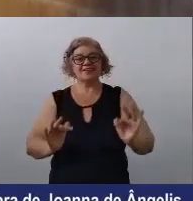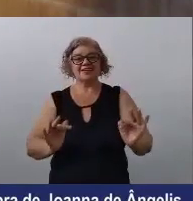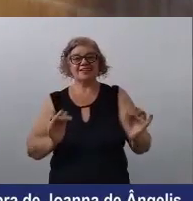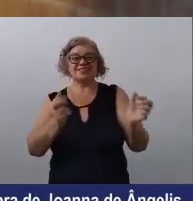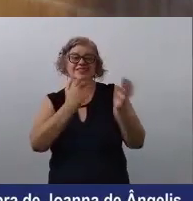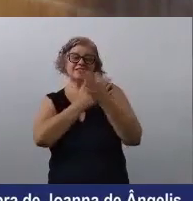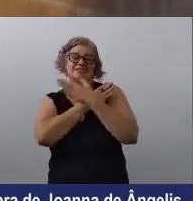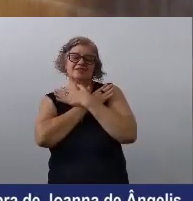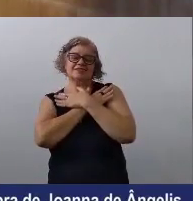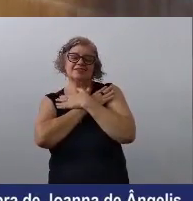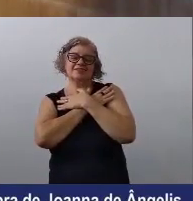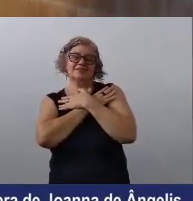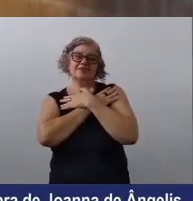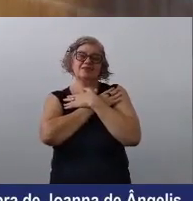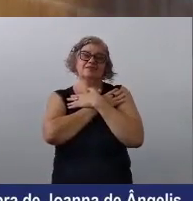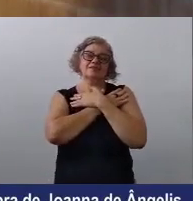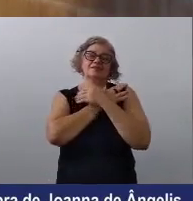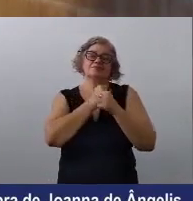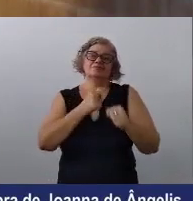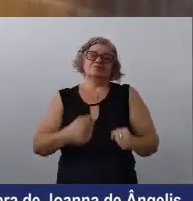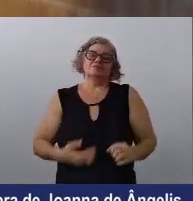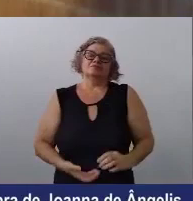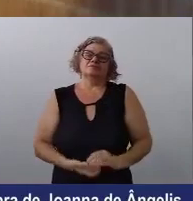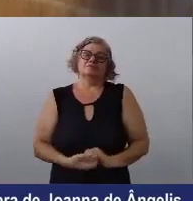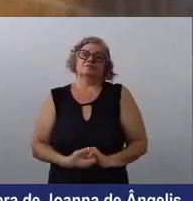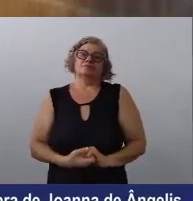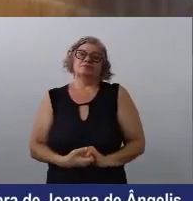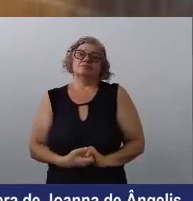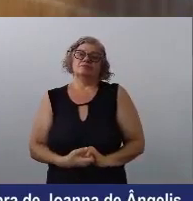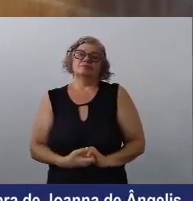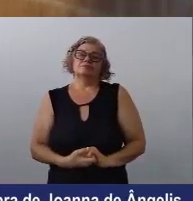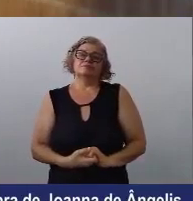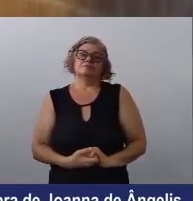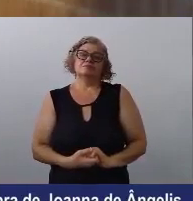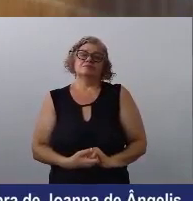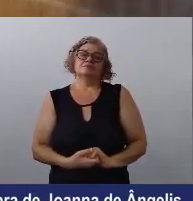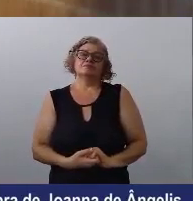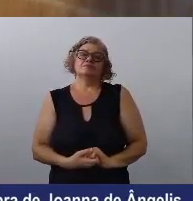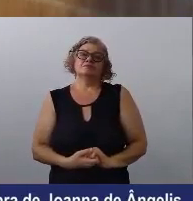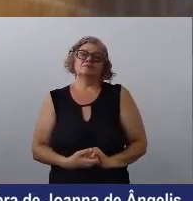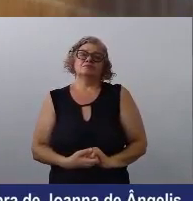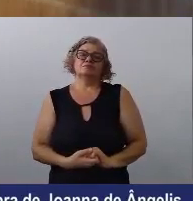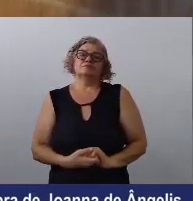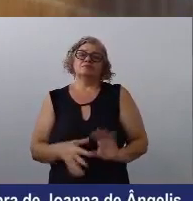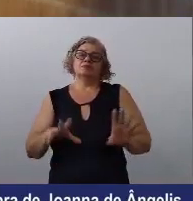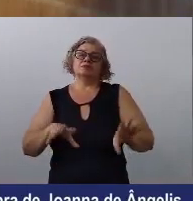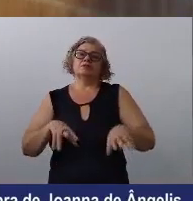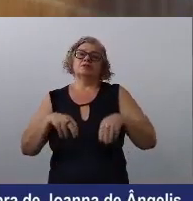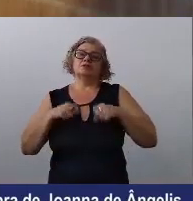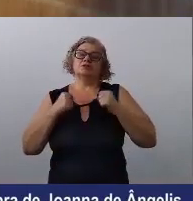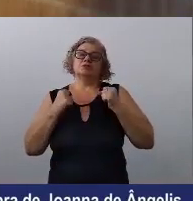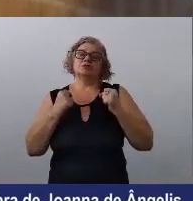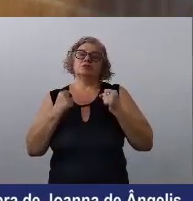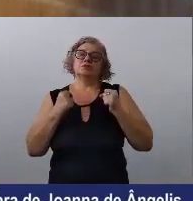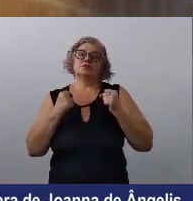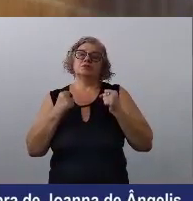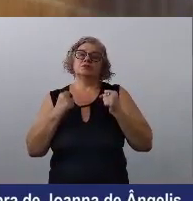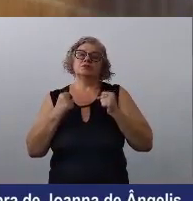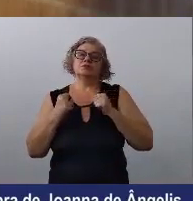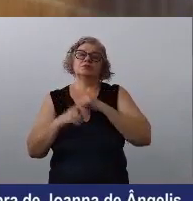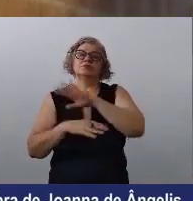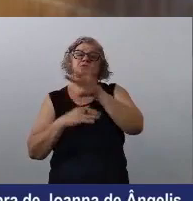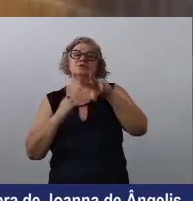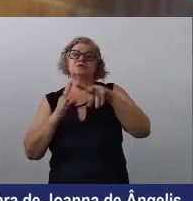nesta tarde, ensolarada e linda. E vamos então